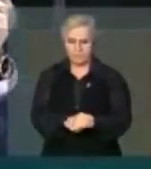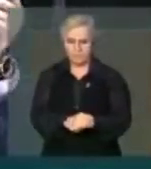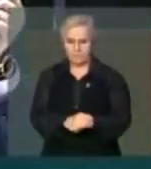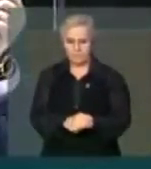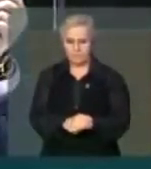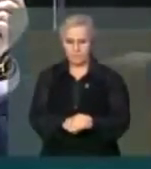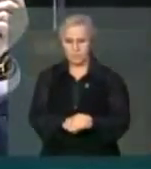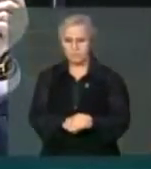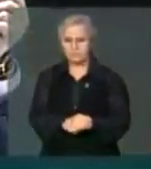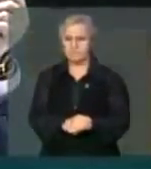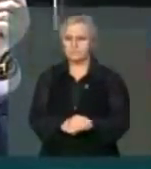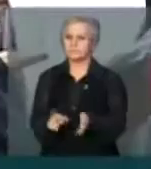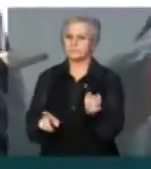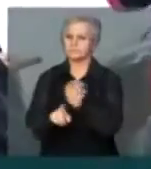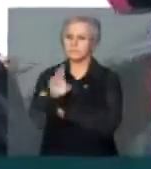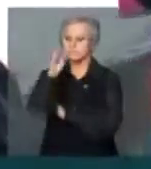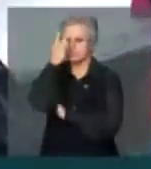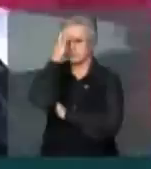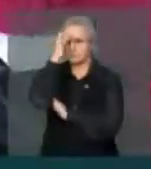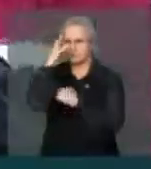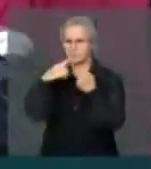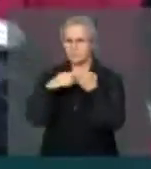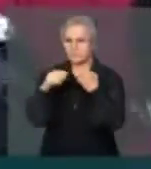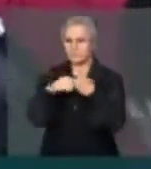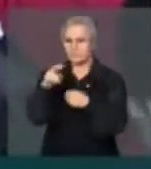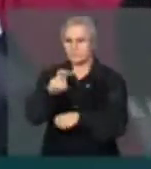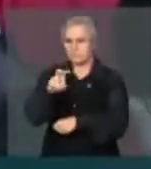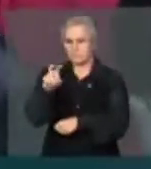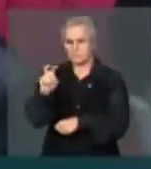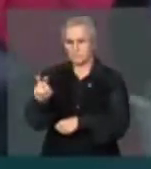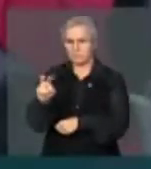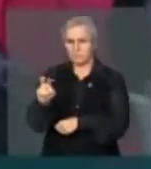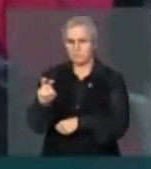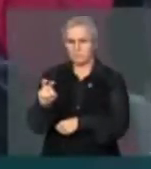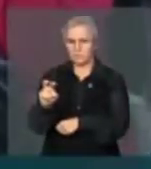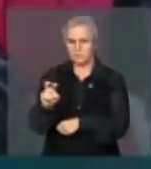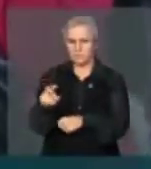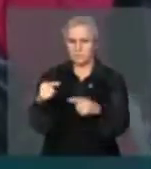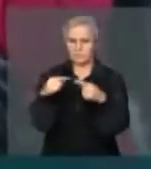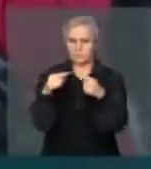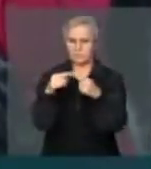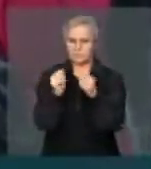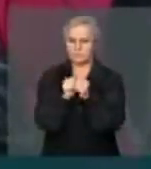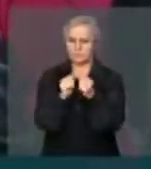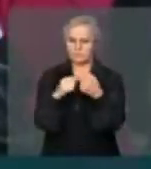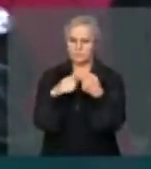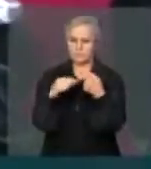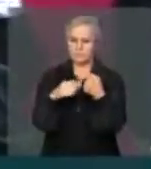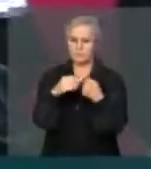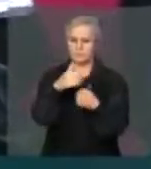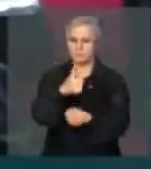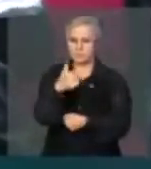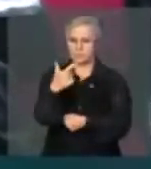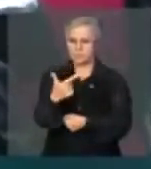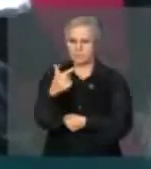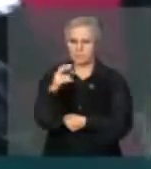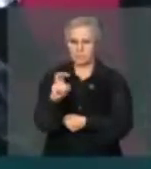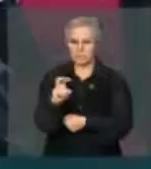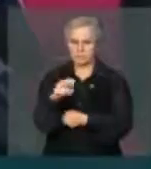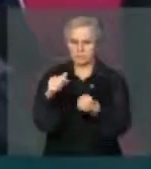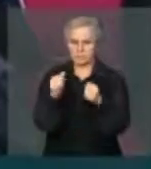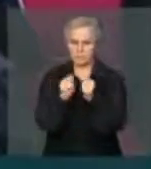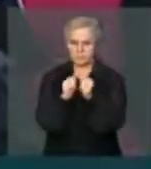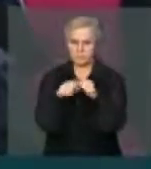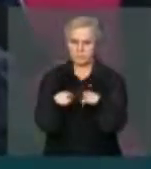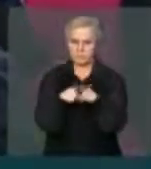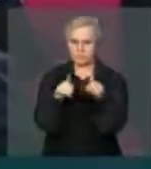qual é o artigo? Questão de ordem, artigo 55, combinado com o artigo 125, combinada